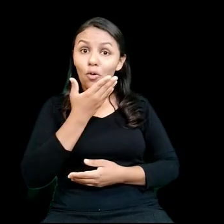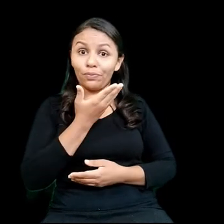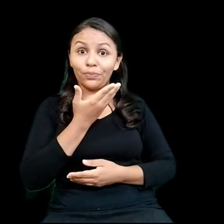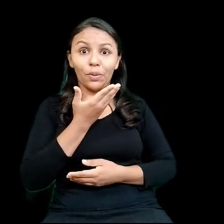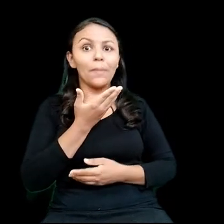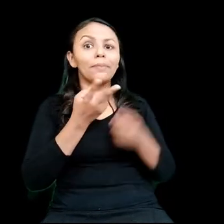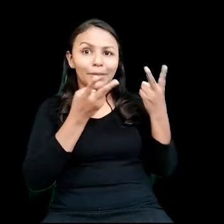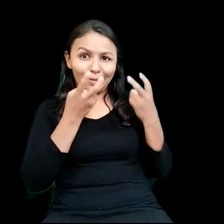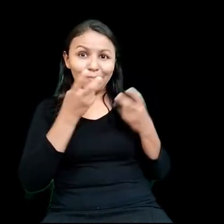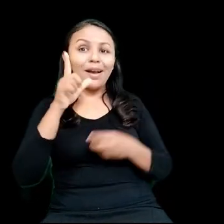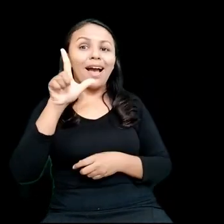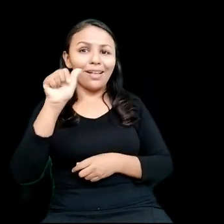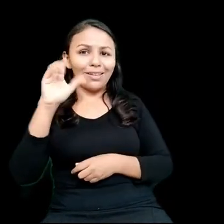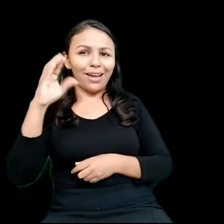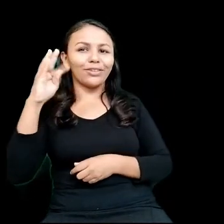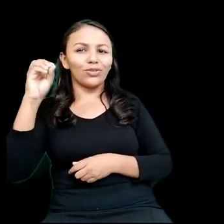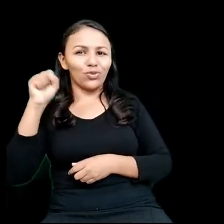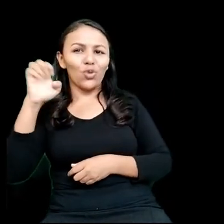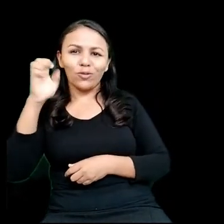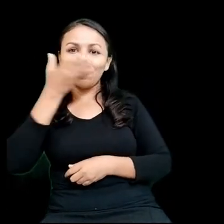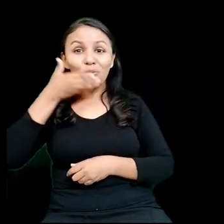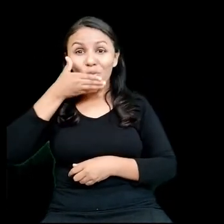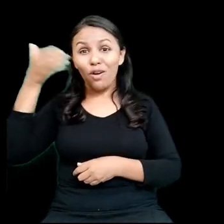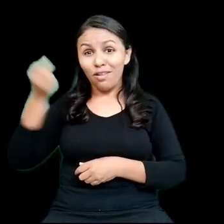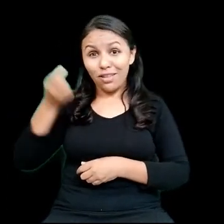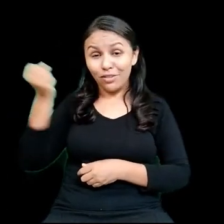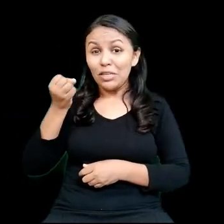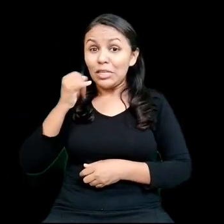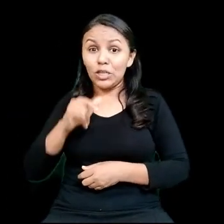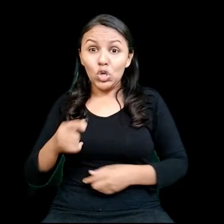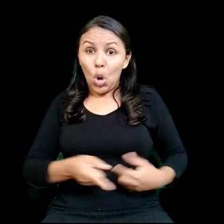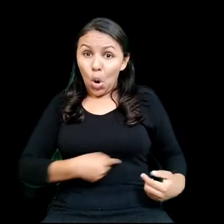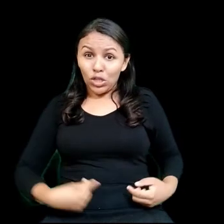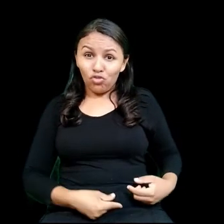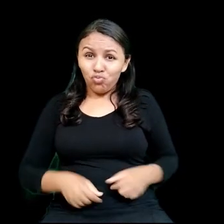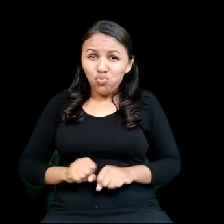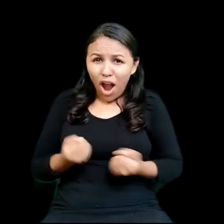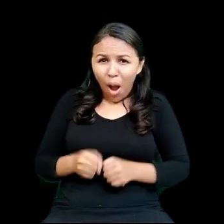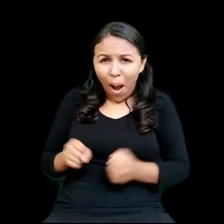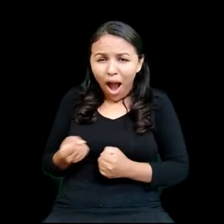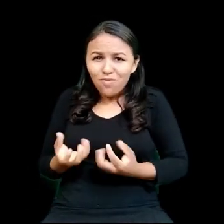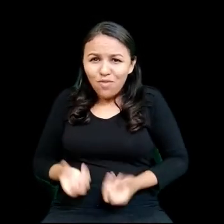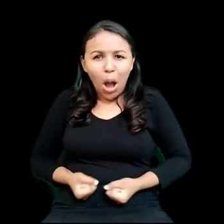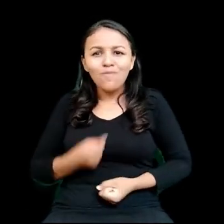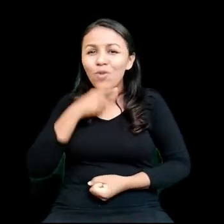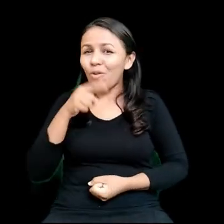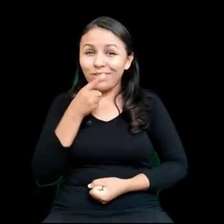que é a lactose. A lactose, quando não digerida na luz intestinal, ela vai gerar um